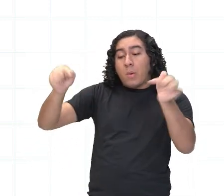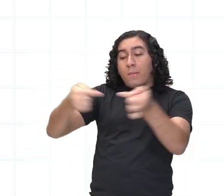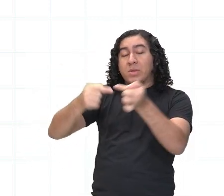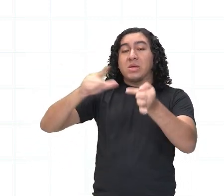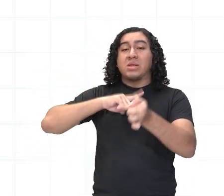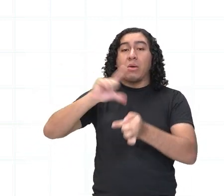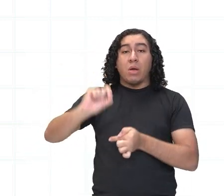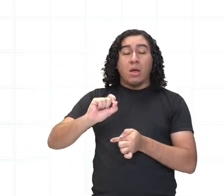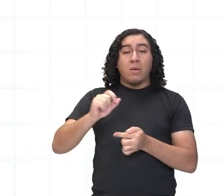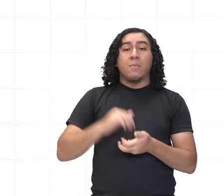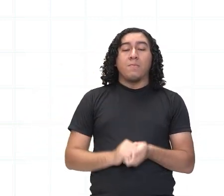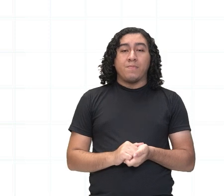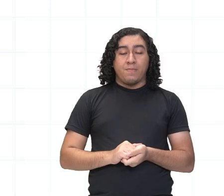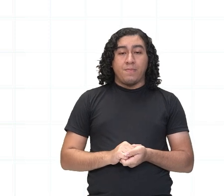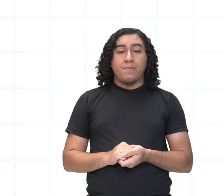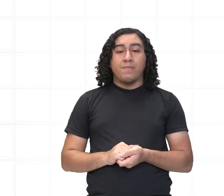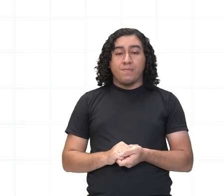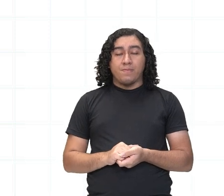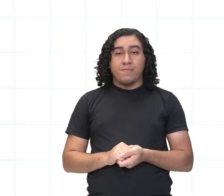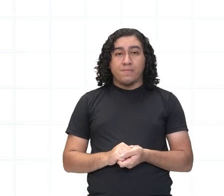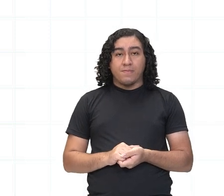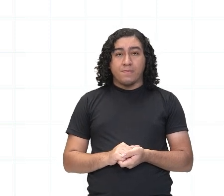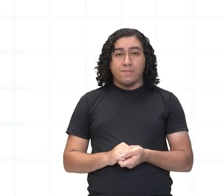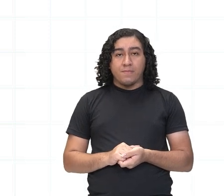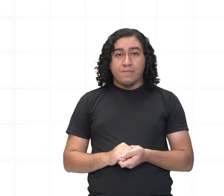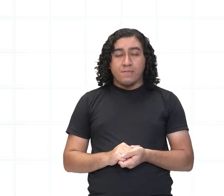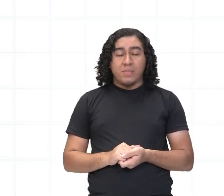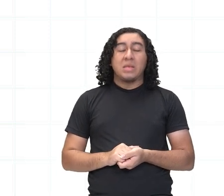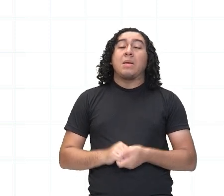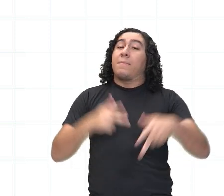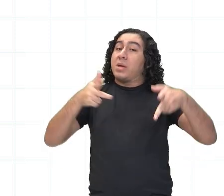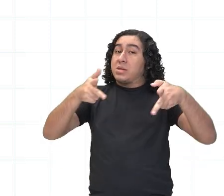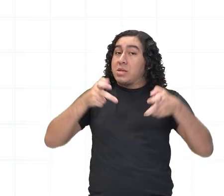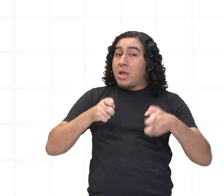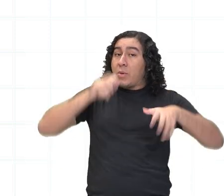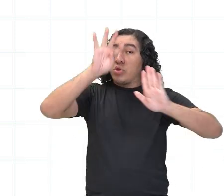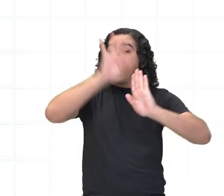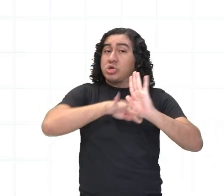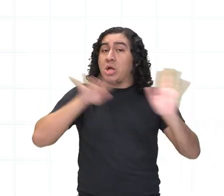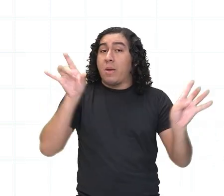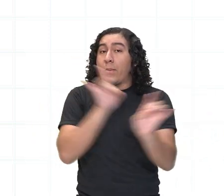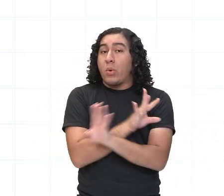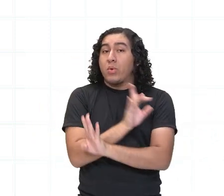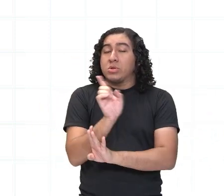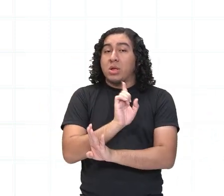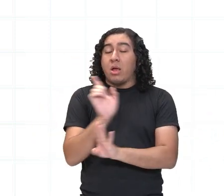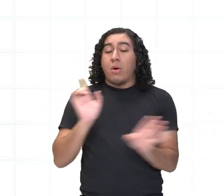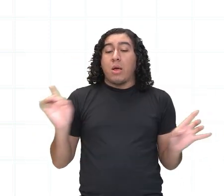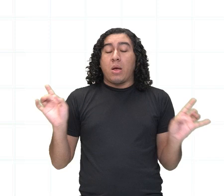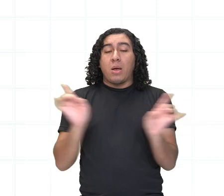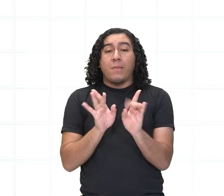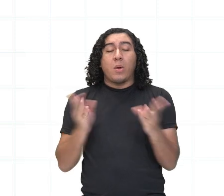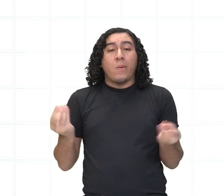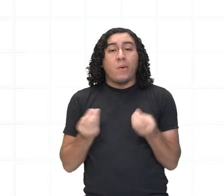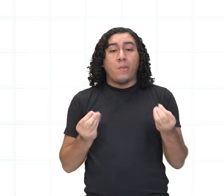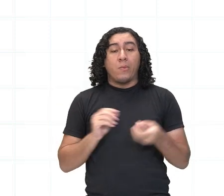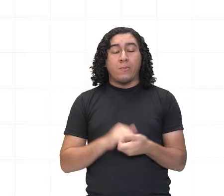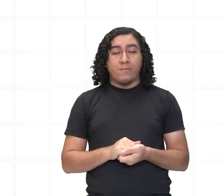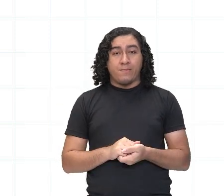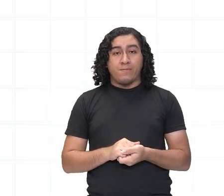uma argumentação. E notem que o texto não finalizou. O texto vai finalizar com